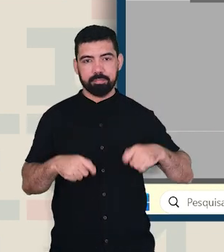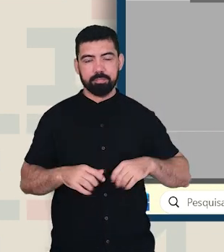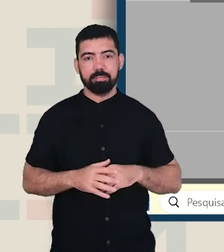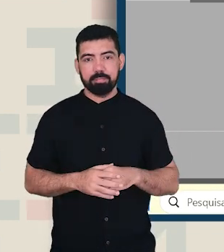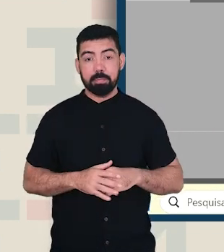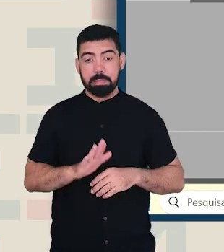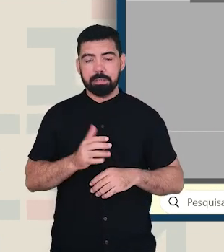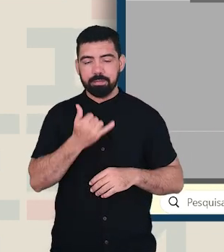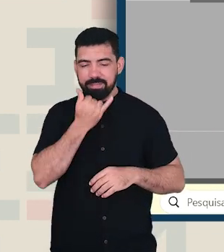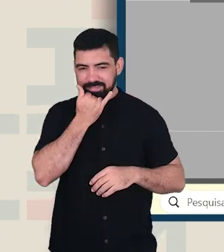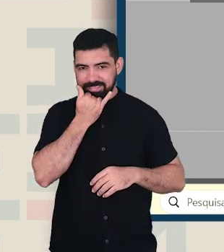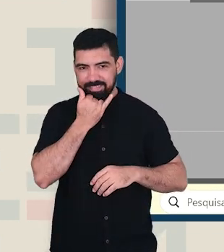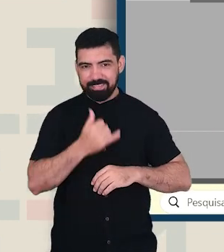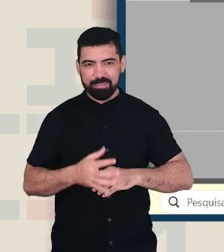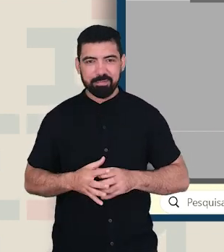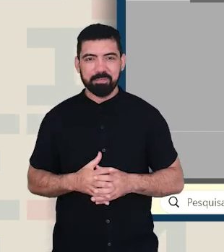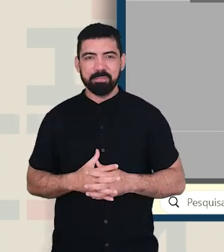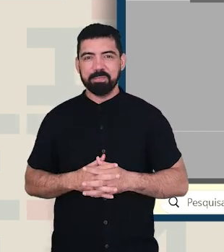Opa!